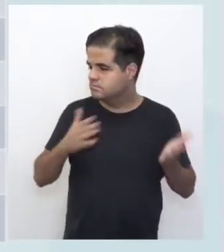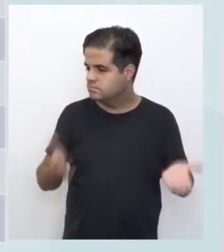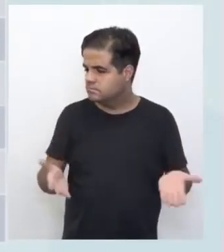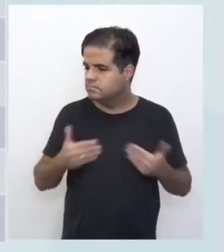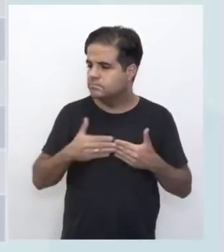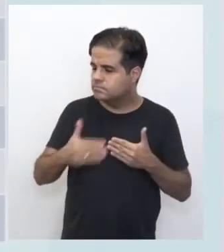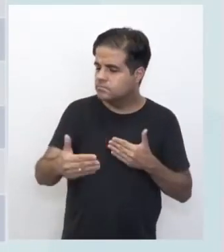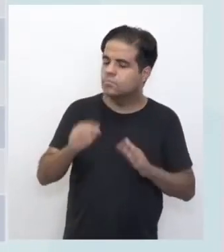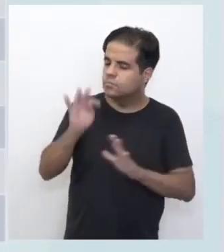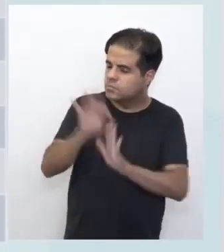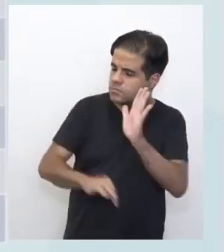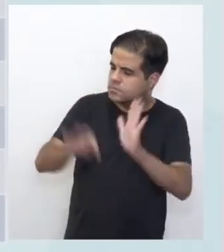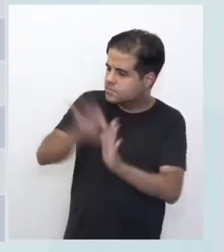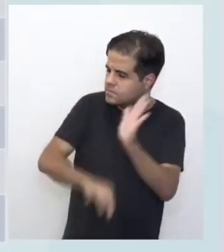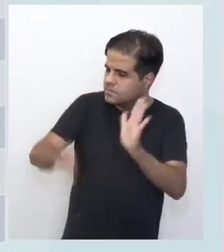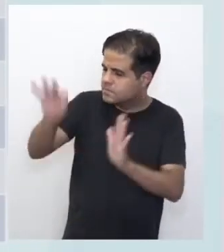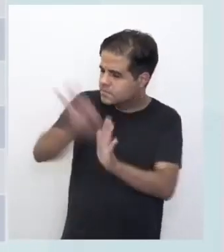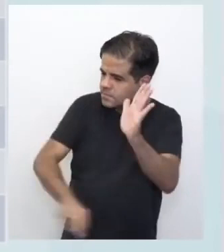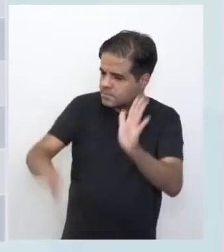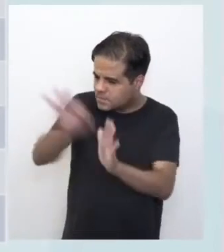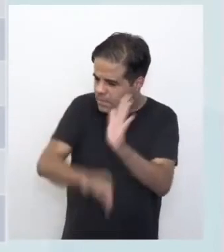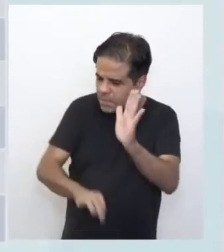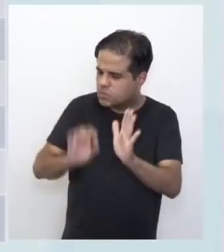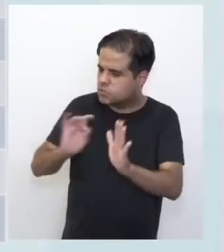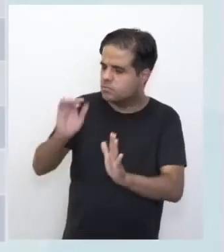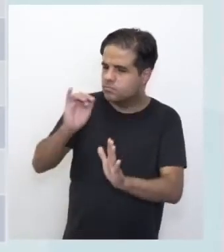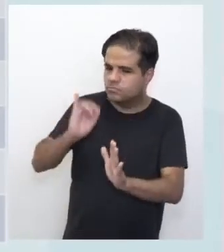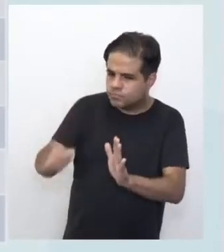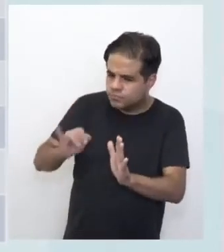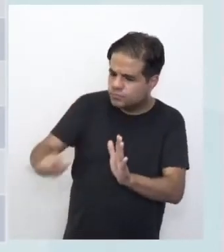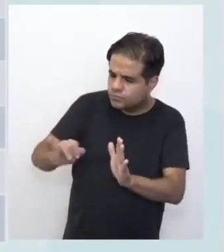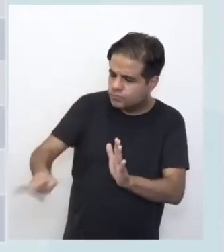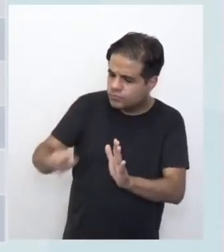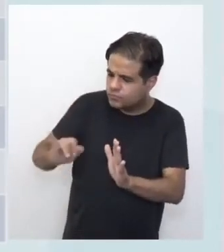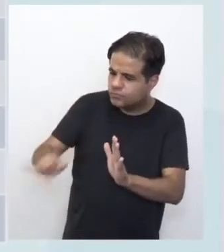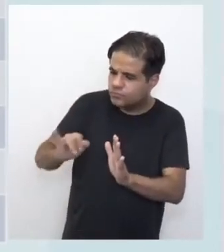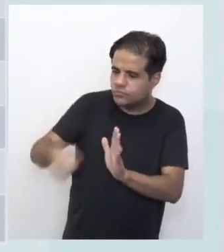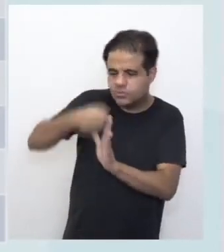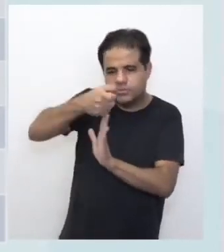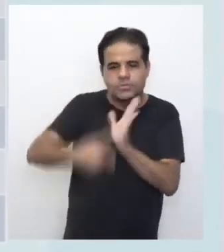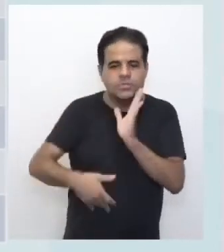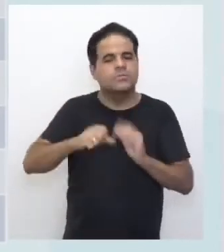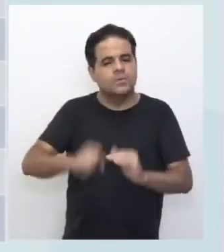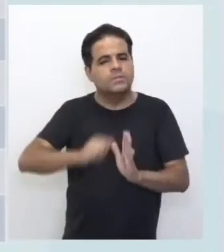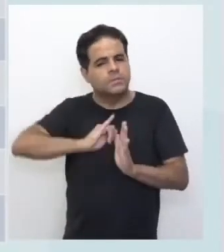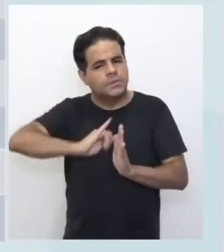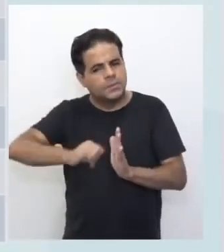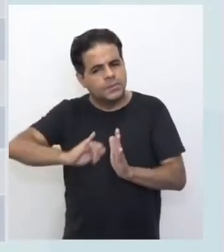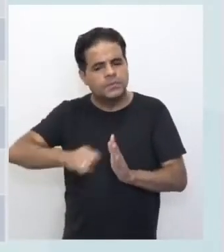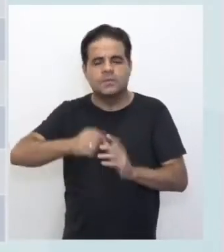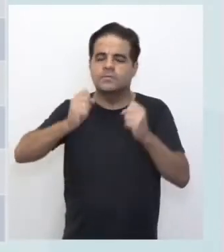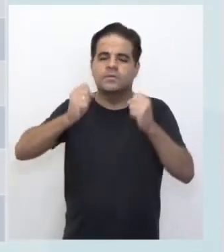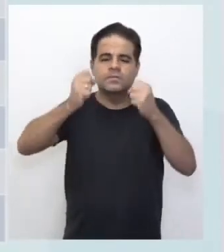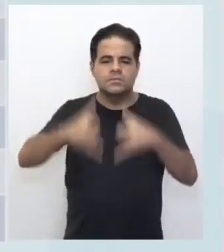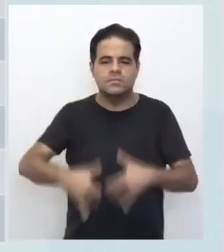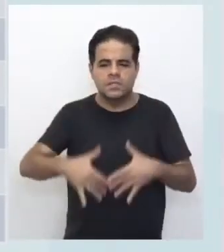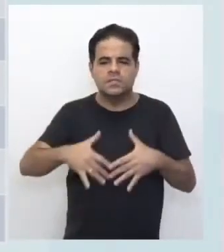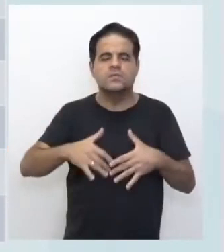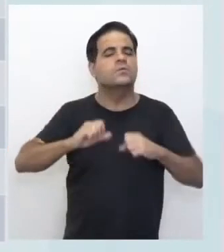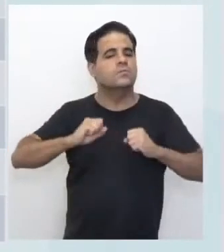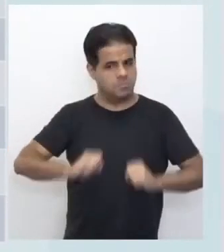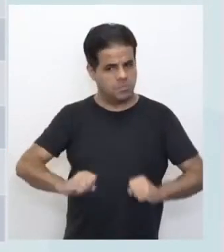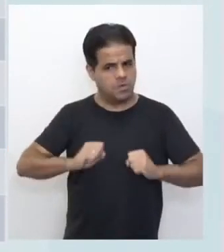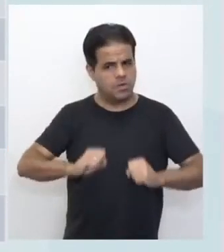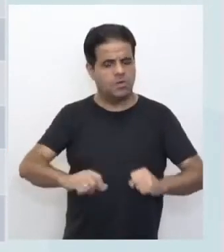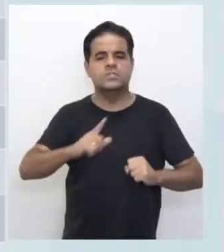Ou seja, um texto que não tem só a intenção de descrever. Ele pode ser um texto narrativo ou um texto explicativo. Pode haver